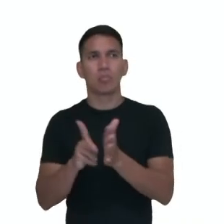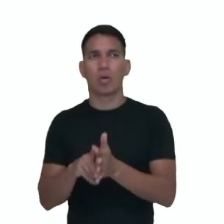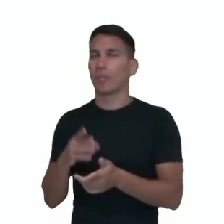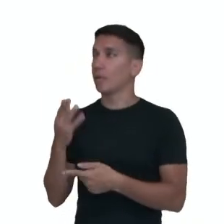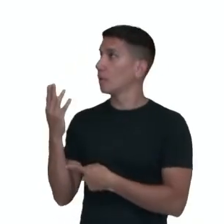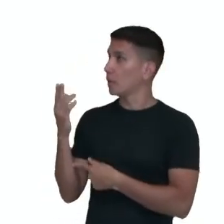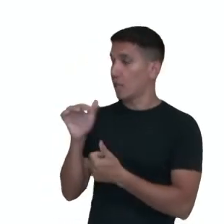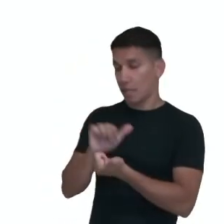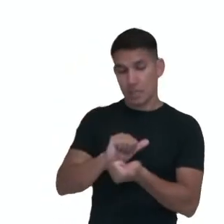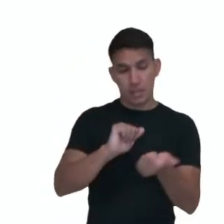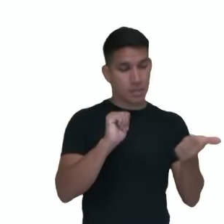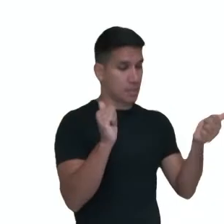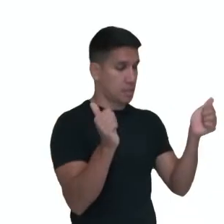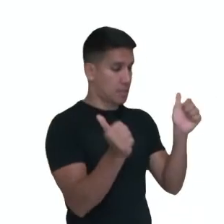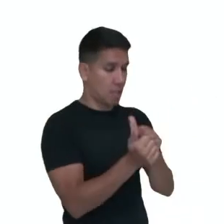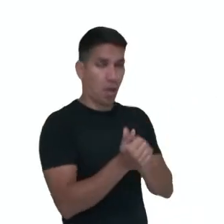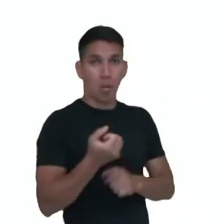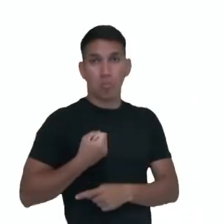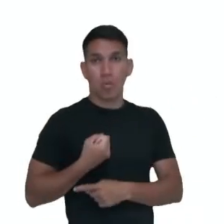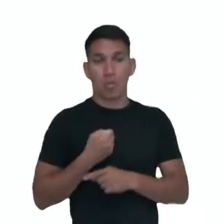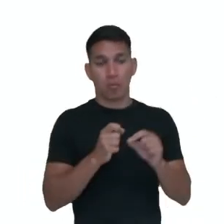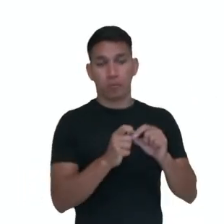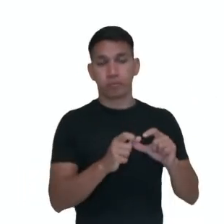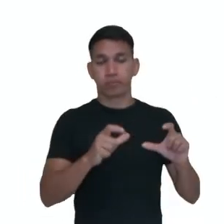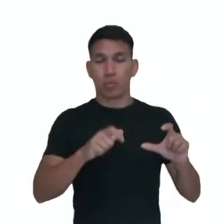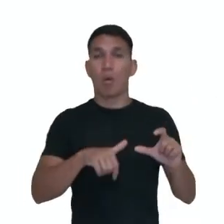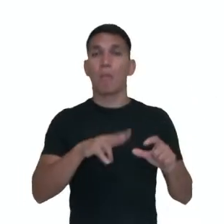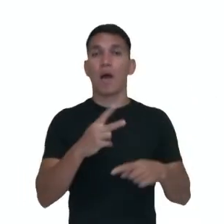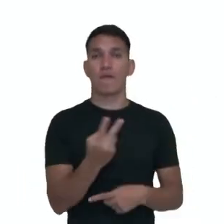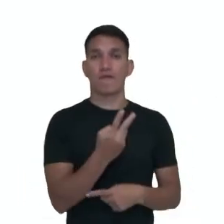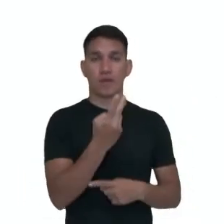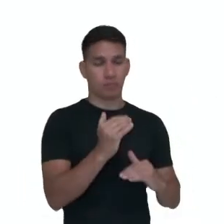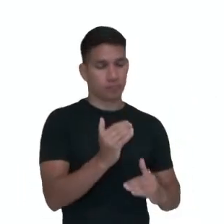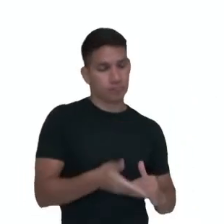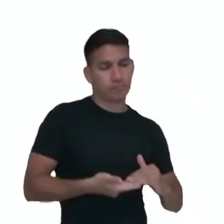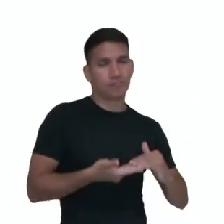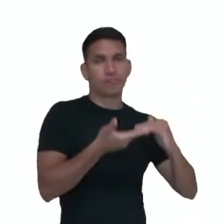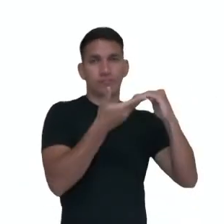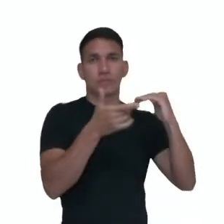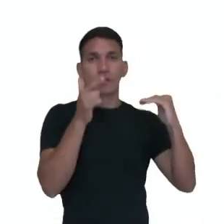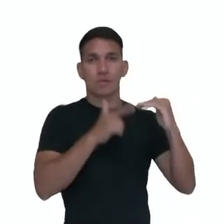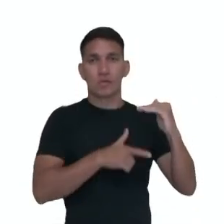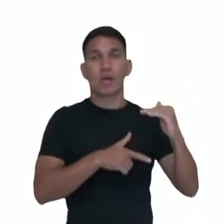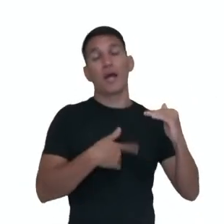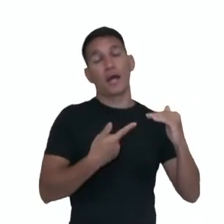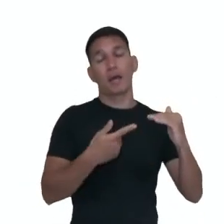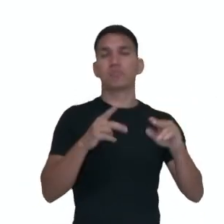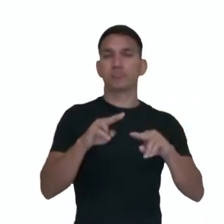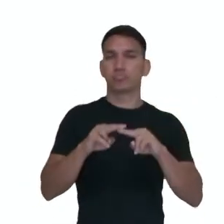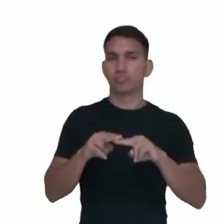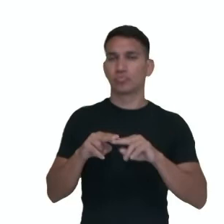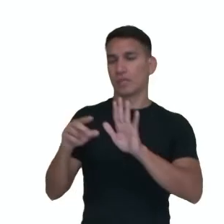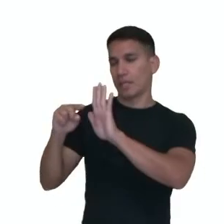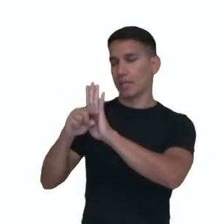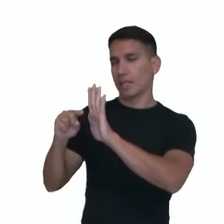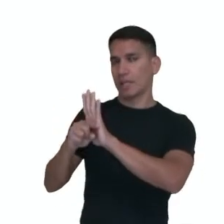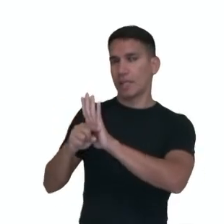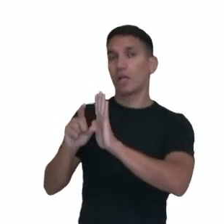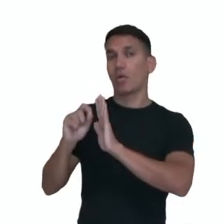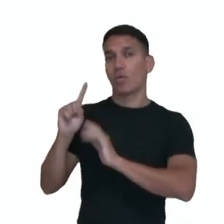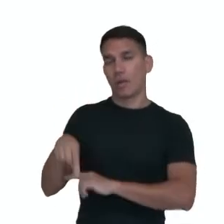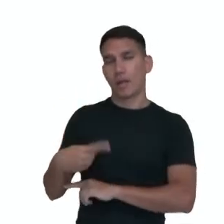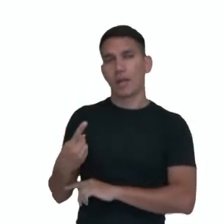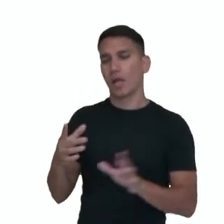aqui, transformando ele num número maior, né? Andando aqui nesse sentido, o valor negativo. Então um número muito pequeno vai ter uma